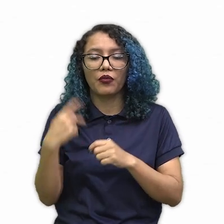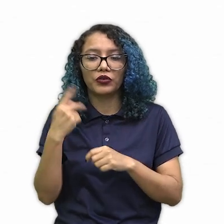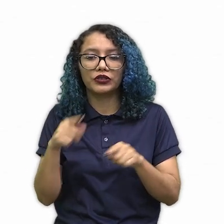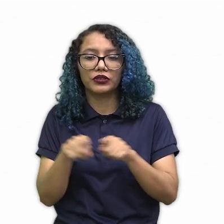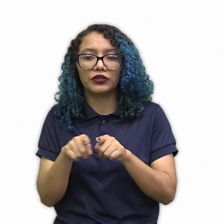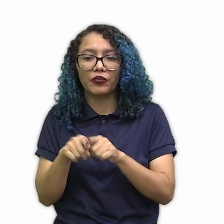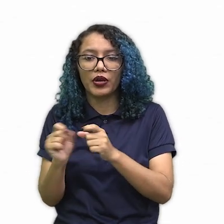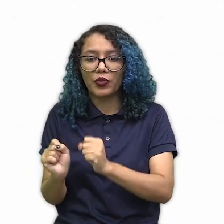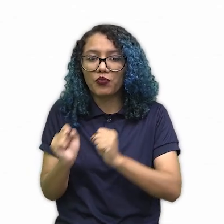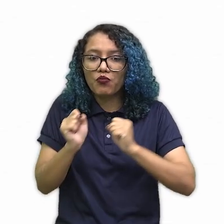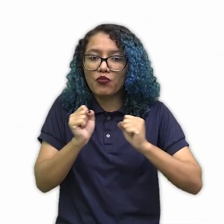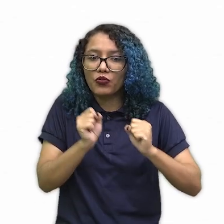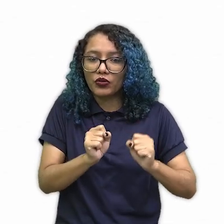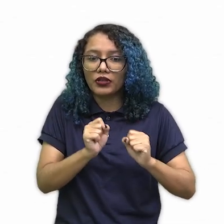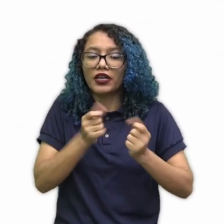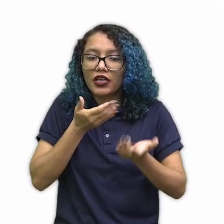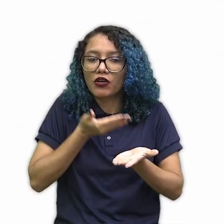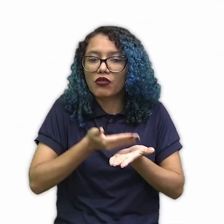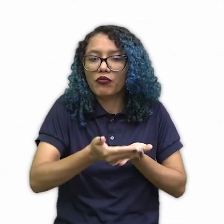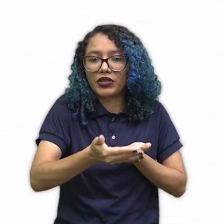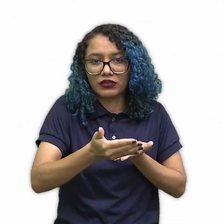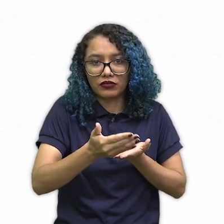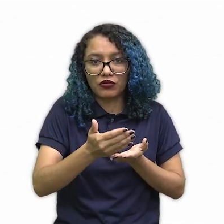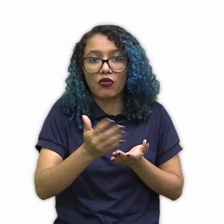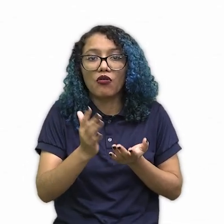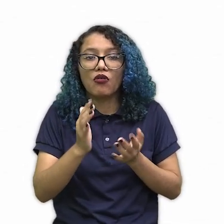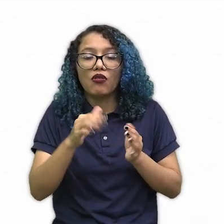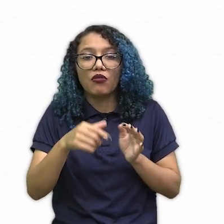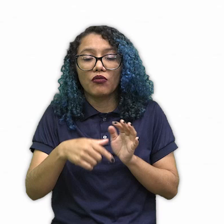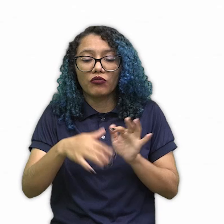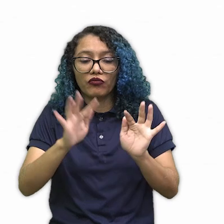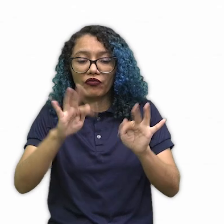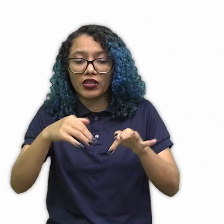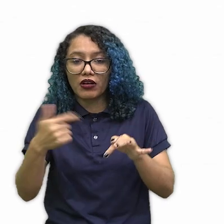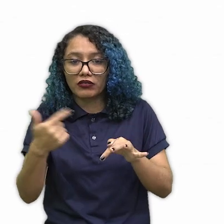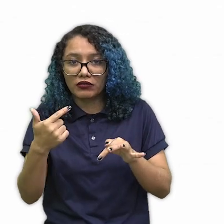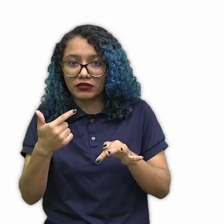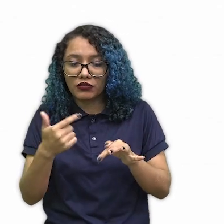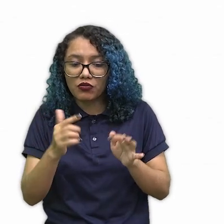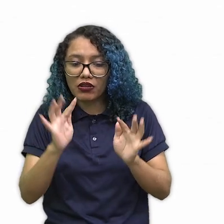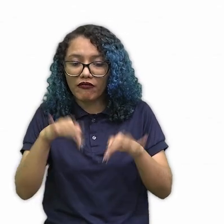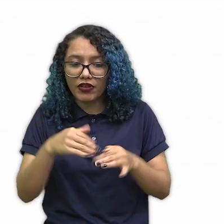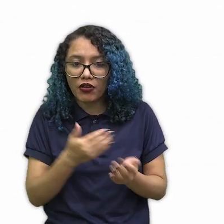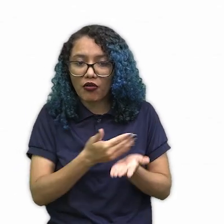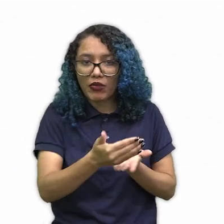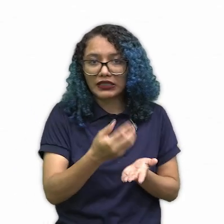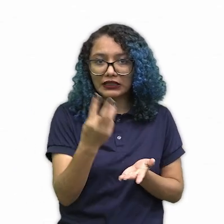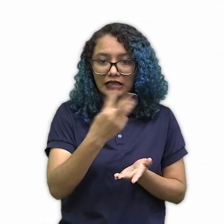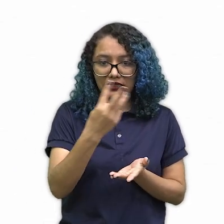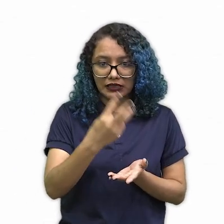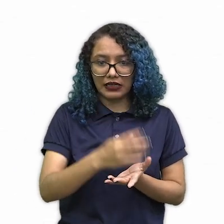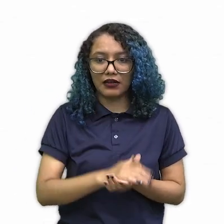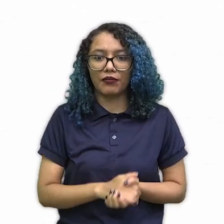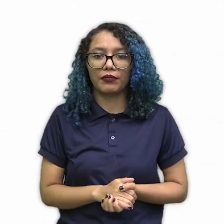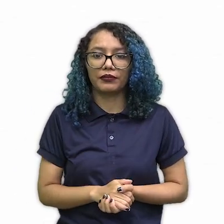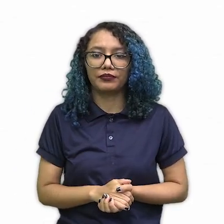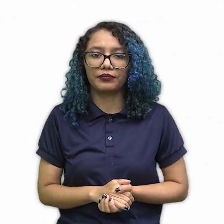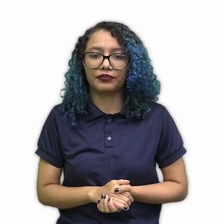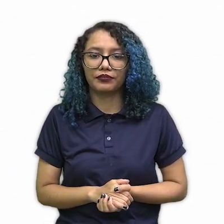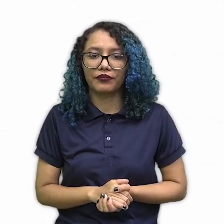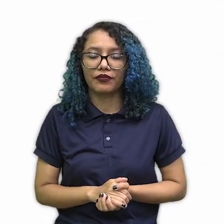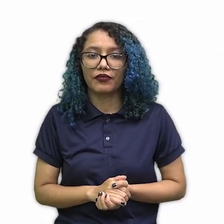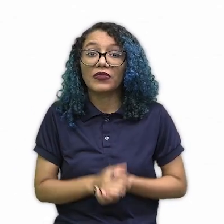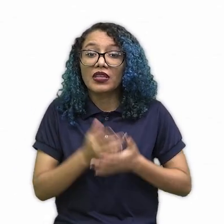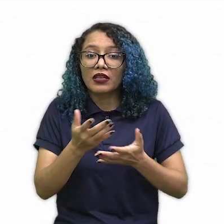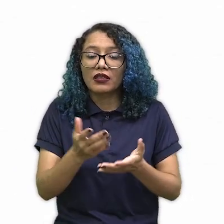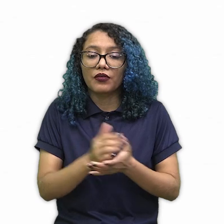que se instalou após ali o fim da ordem geopolítica mundial bipolar. E a gente tem,